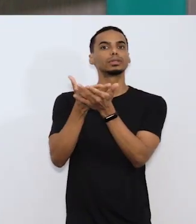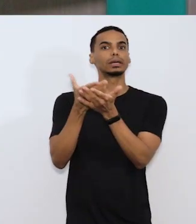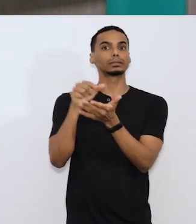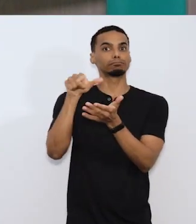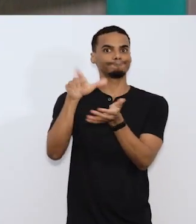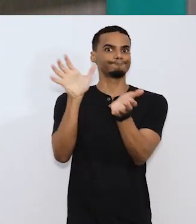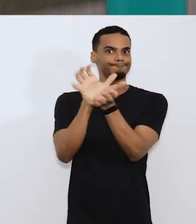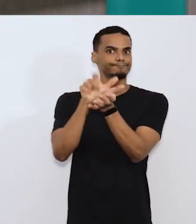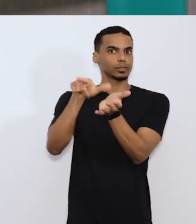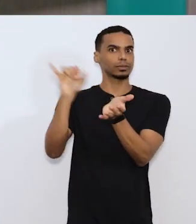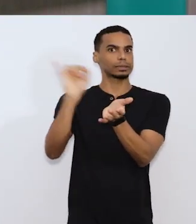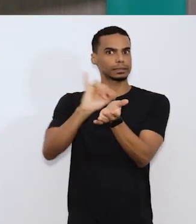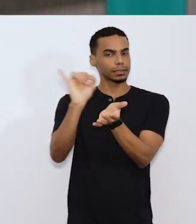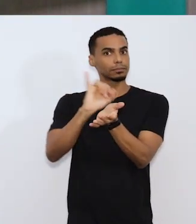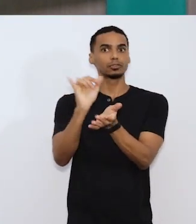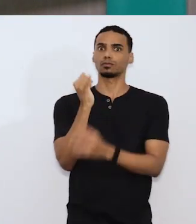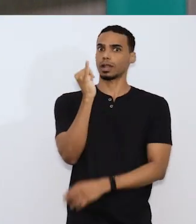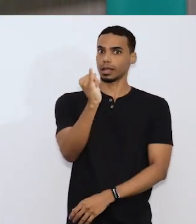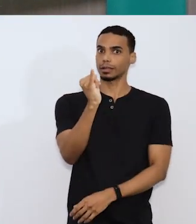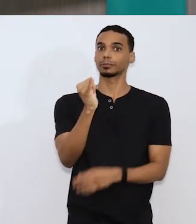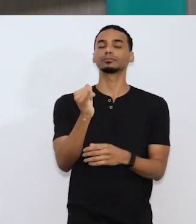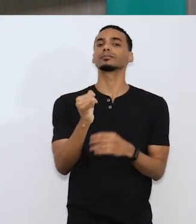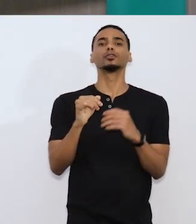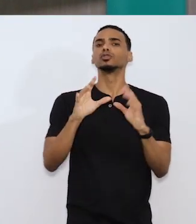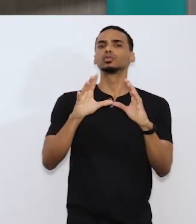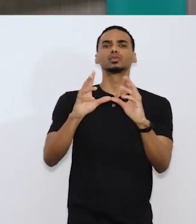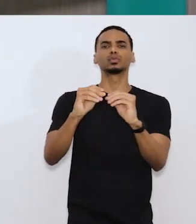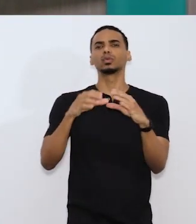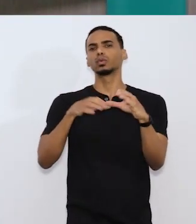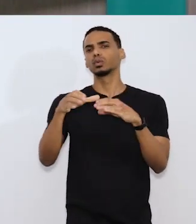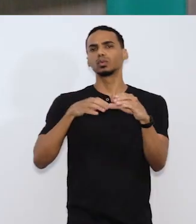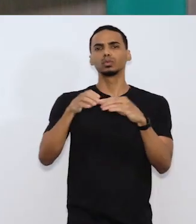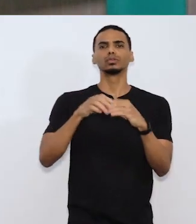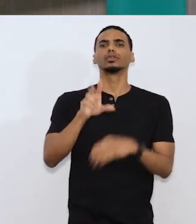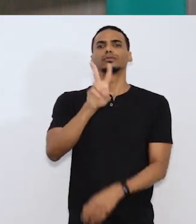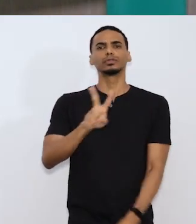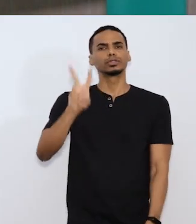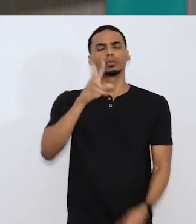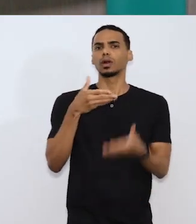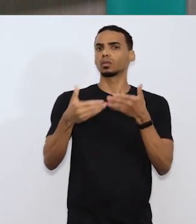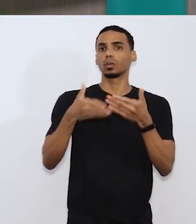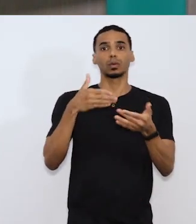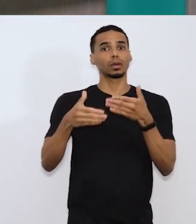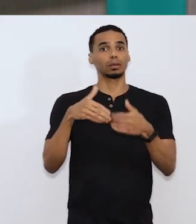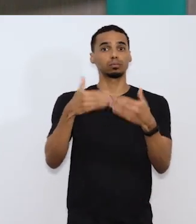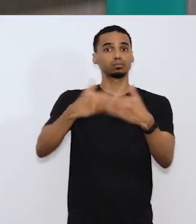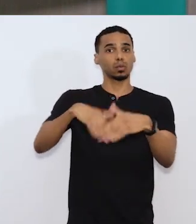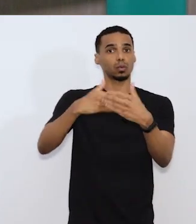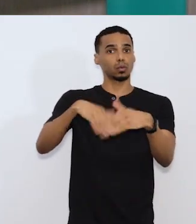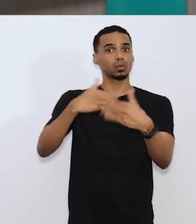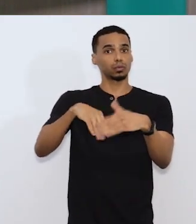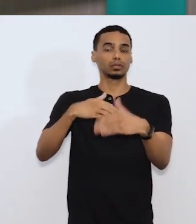muito importante. Digo a vocês desde já, todo concurso, todo vestibular, toda e qualquer seleção tem